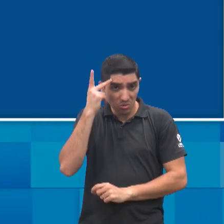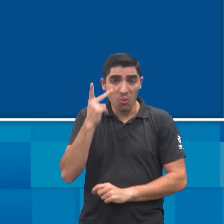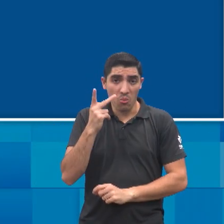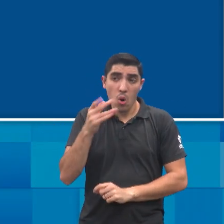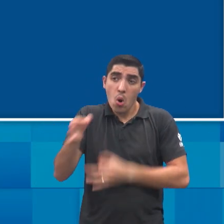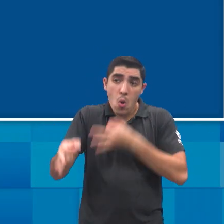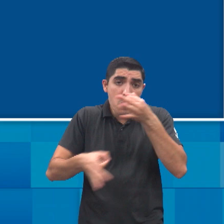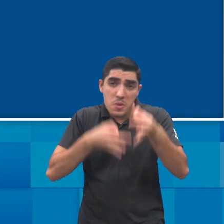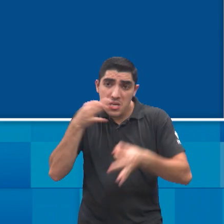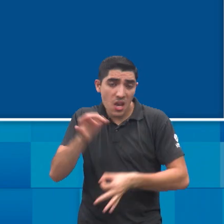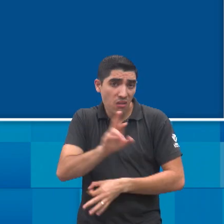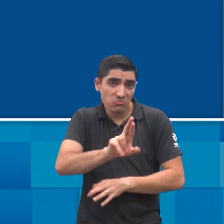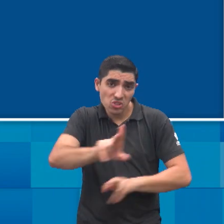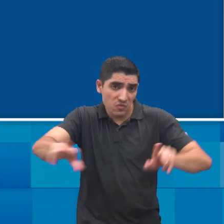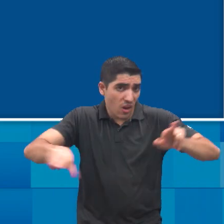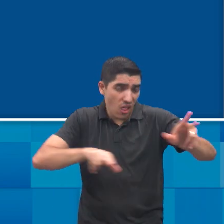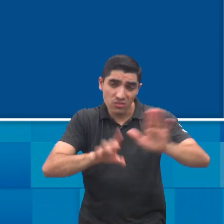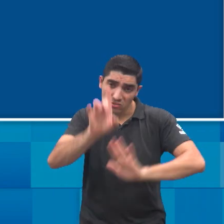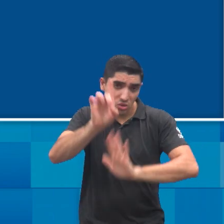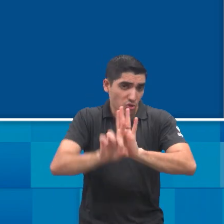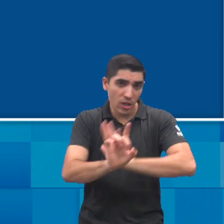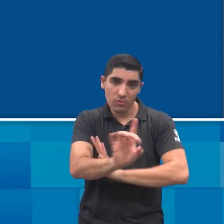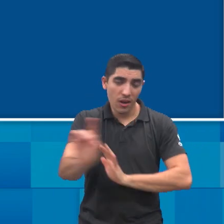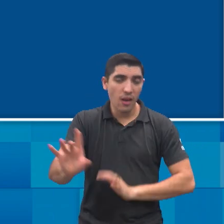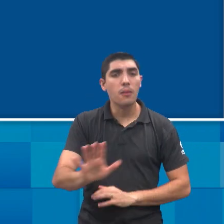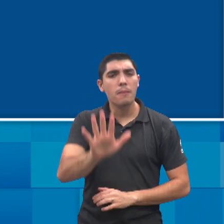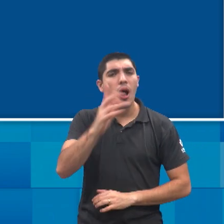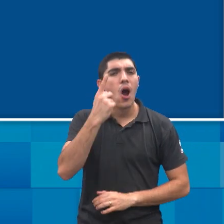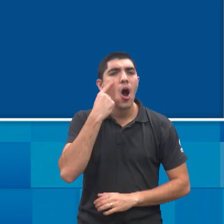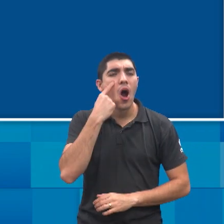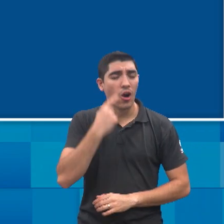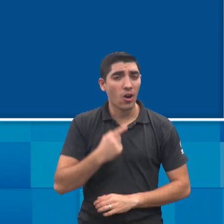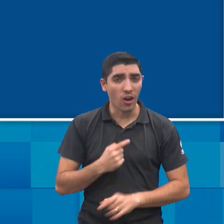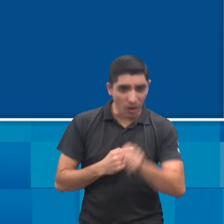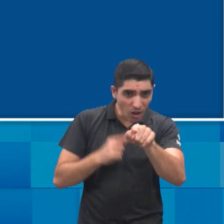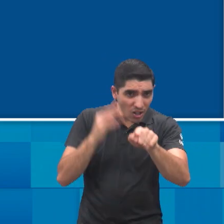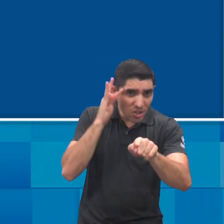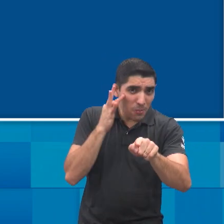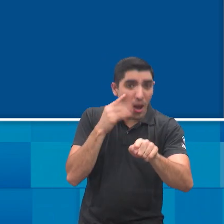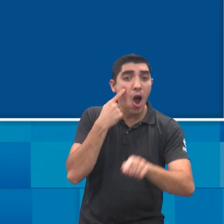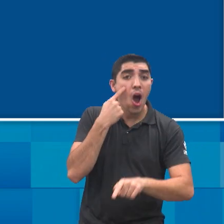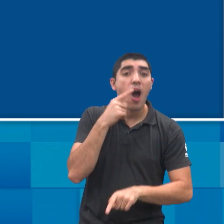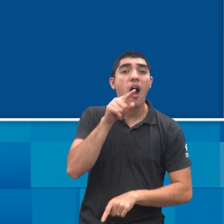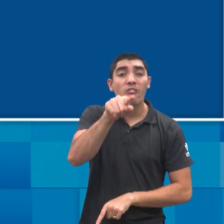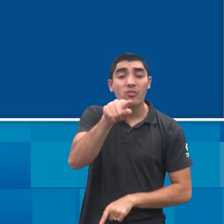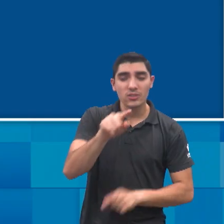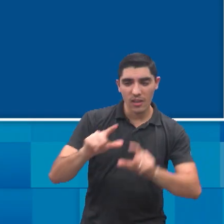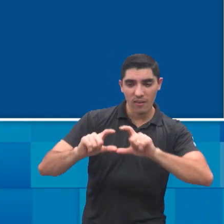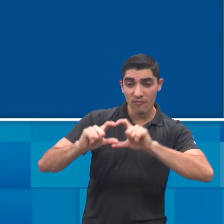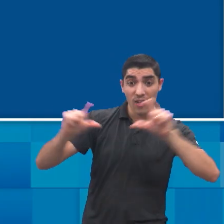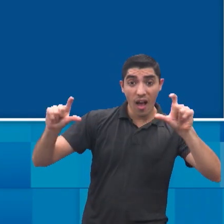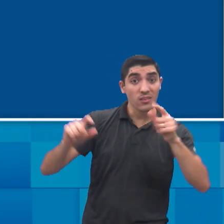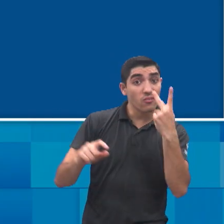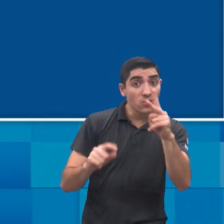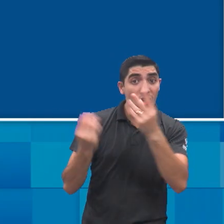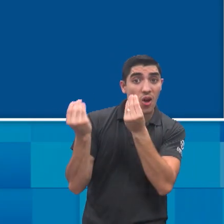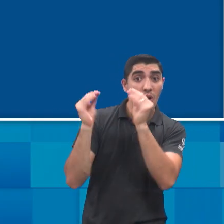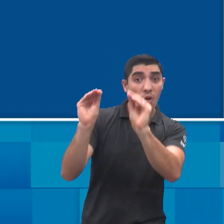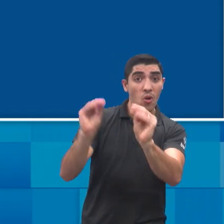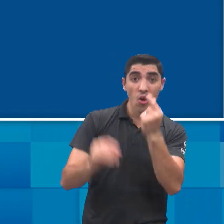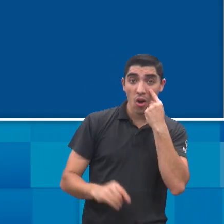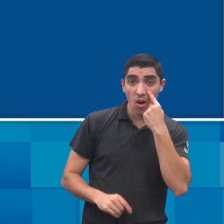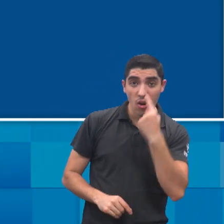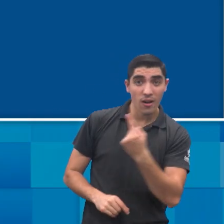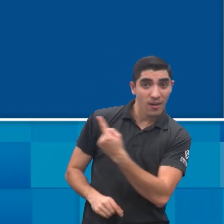ponto de vista, mas veja parlamentar, dá uma olhadinha nessa frase que está lá no seu post, está